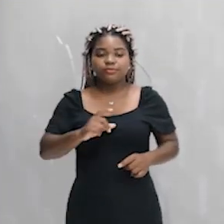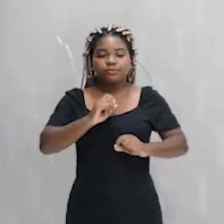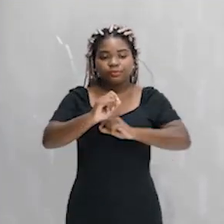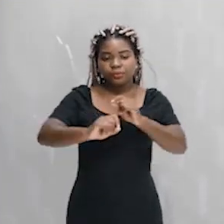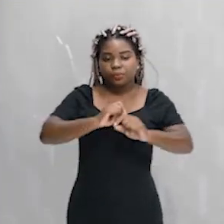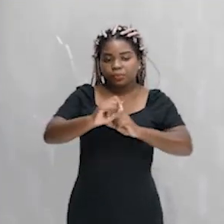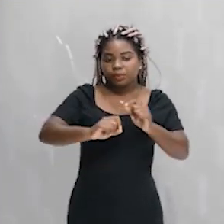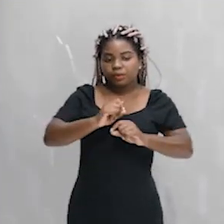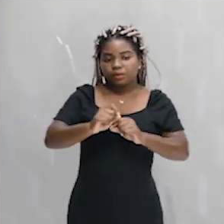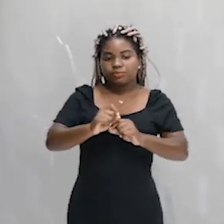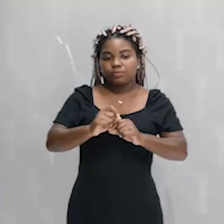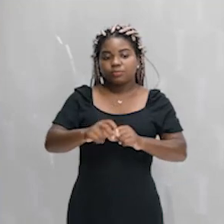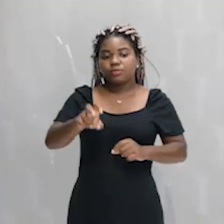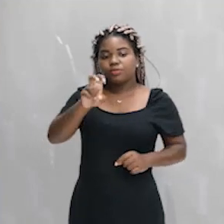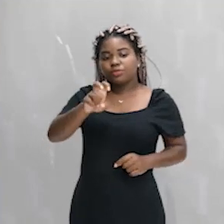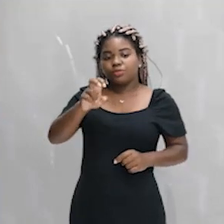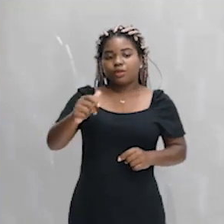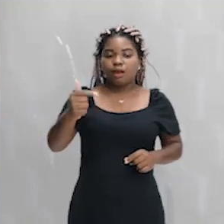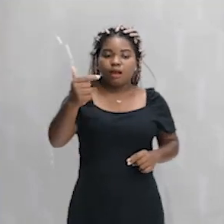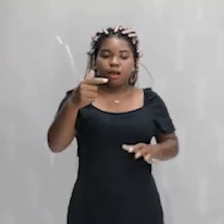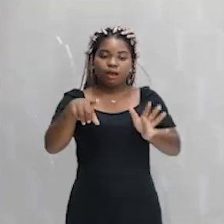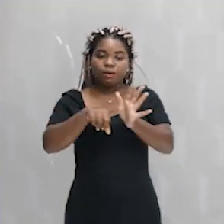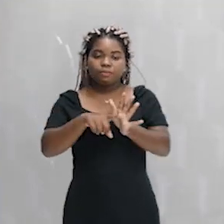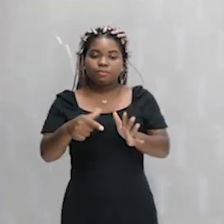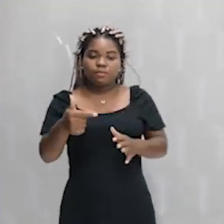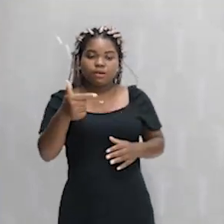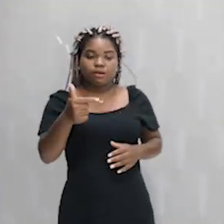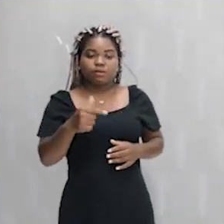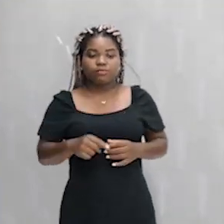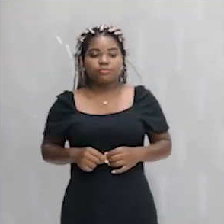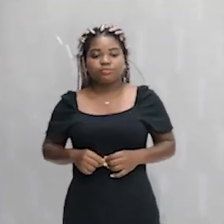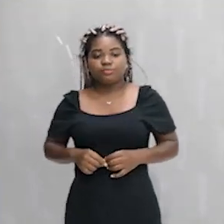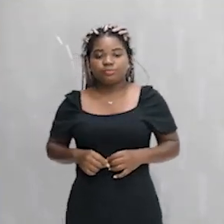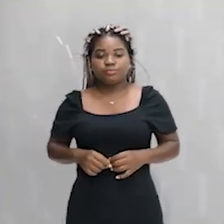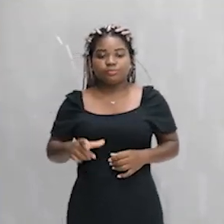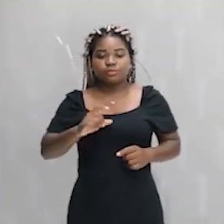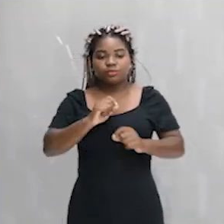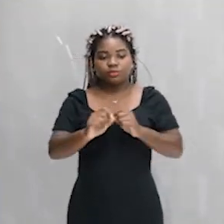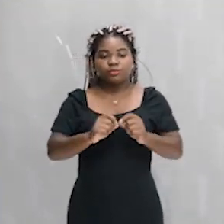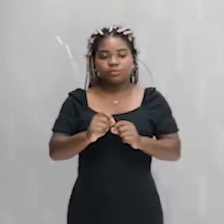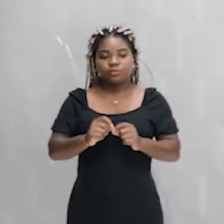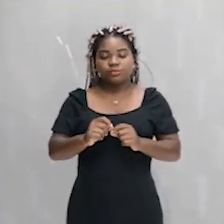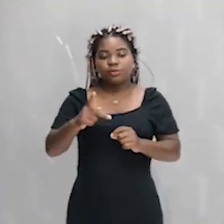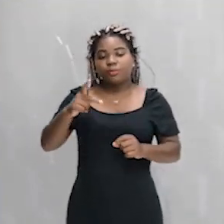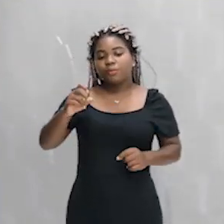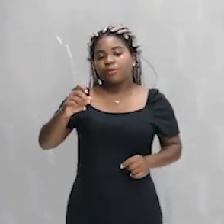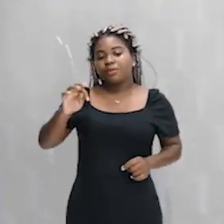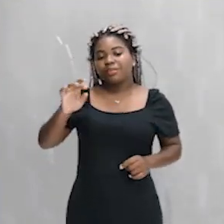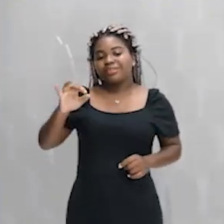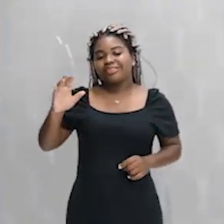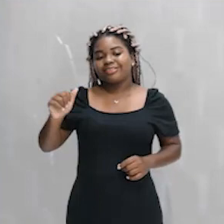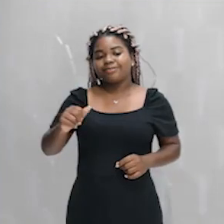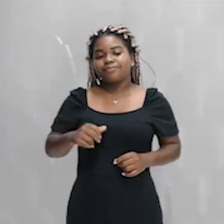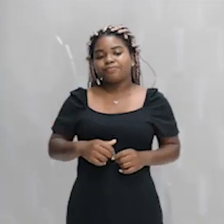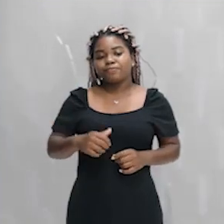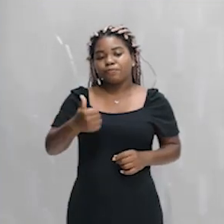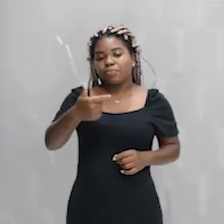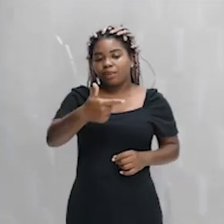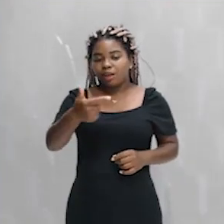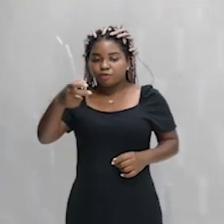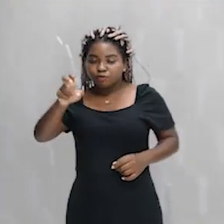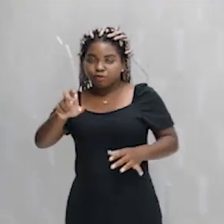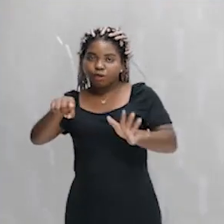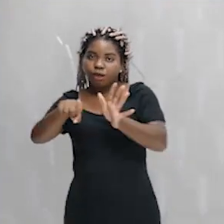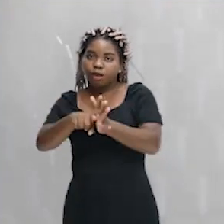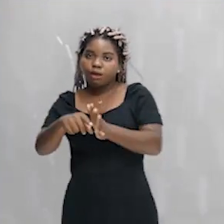5 elevado ao quadrado menos 2. Resolvo novamente primeiro a potenciação. Então, 5 ao quadrado vai dar